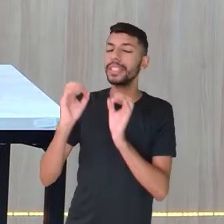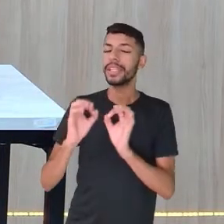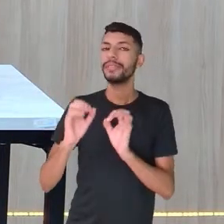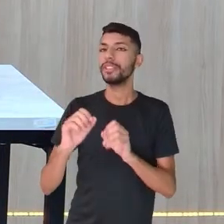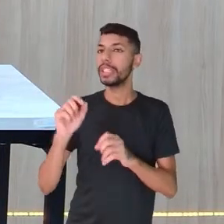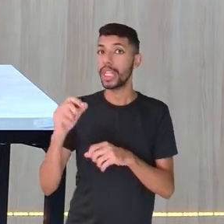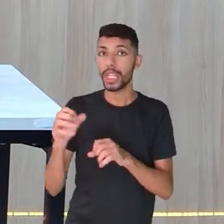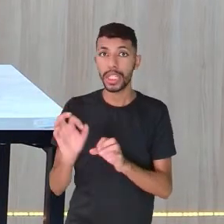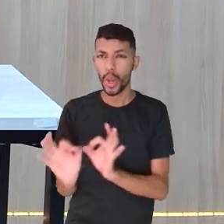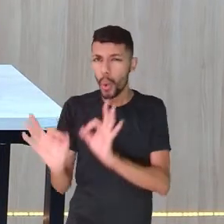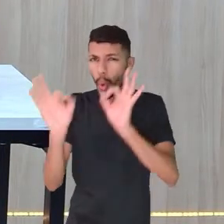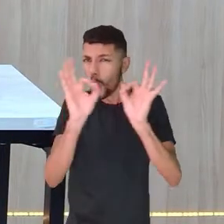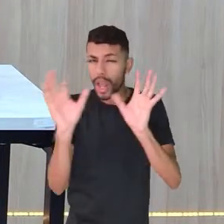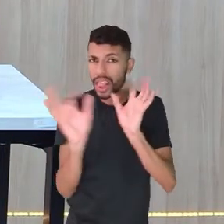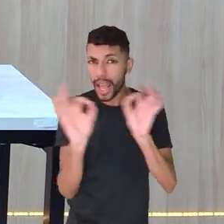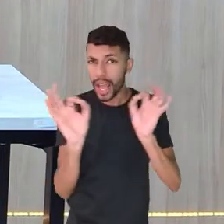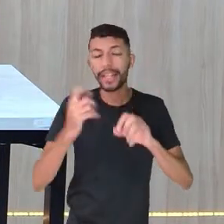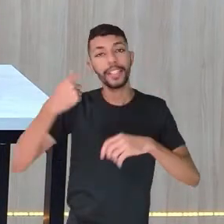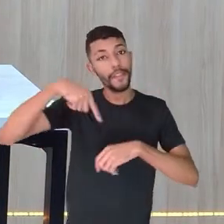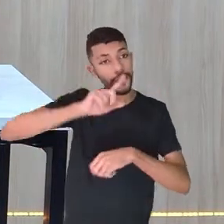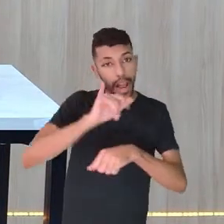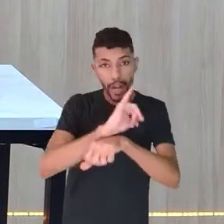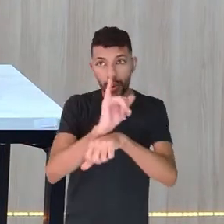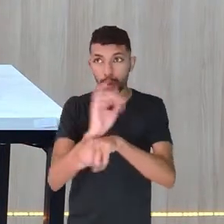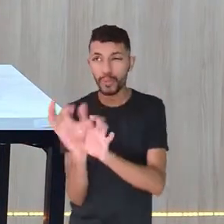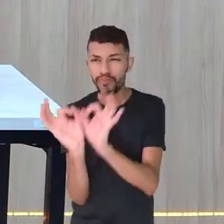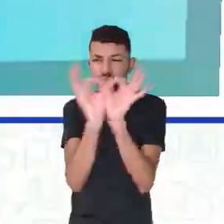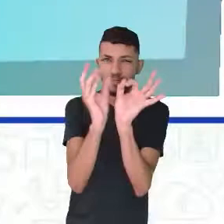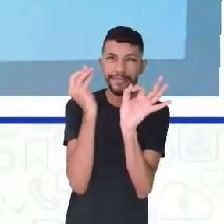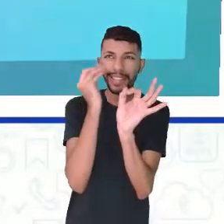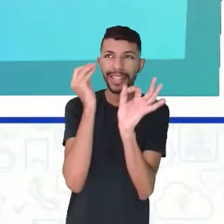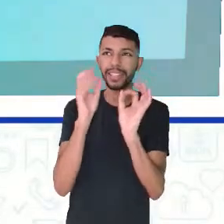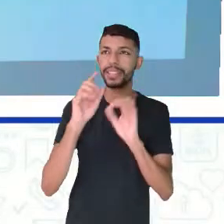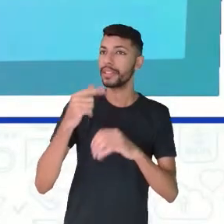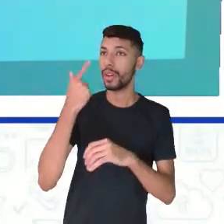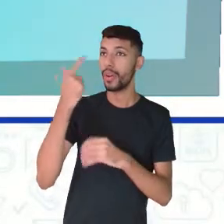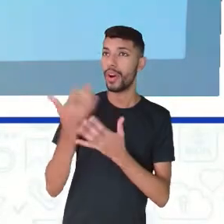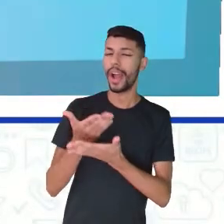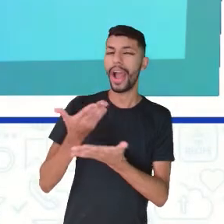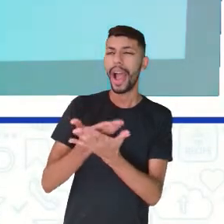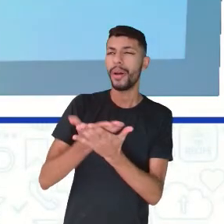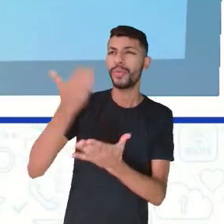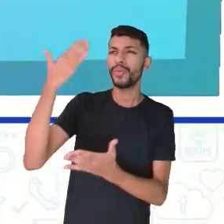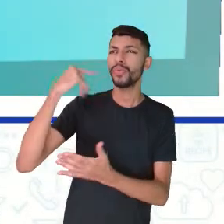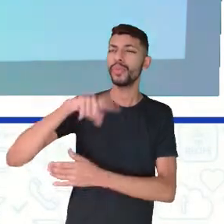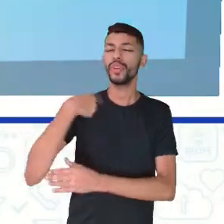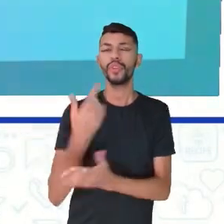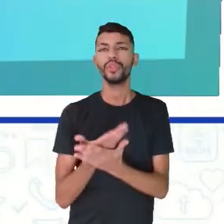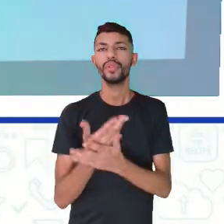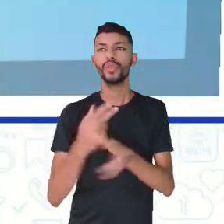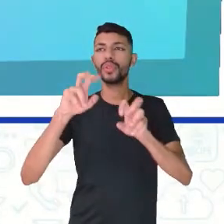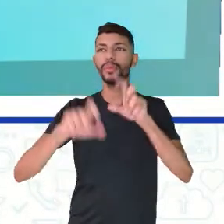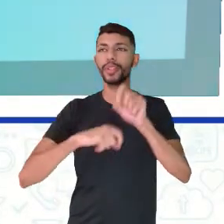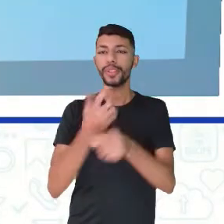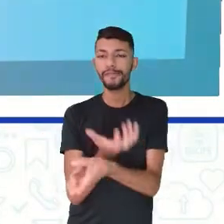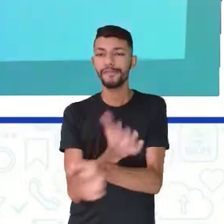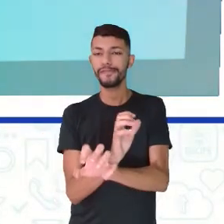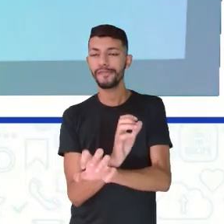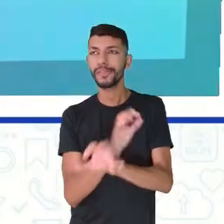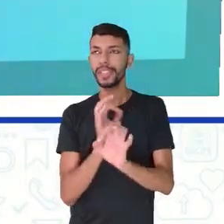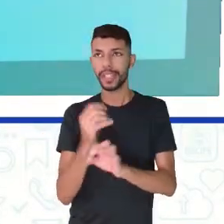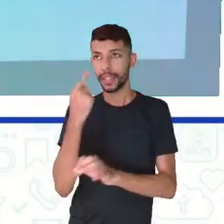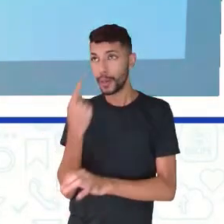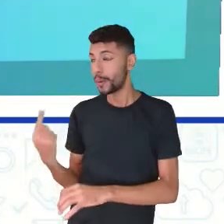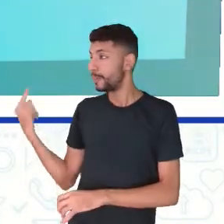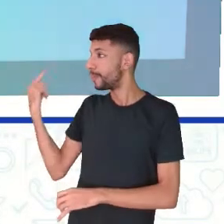correr lá no YouTube para tentar assistir. Na aula anterior nós falamos de fósseis. Tem tudo a ver com a aula de hoje, pessoal. E na aula de fósseis